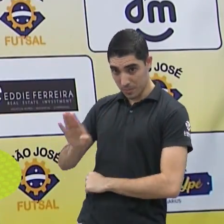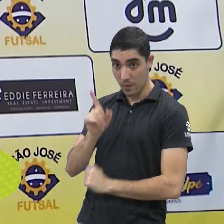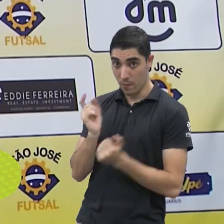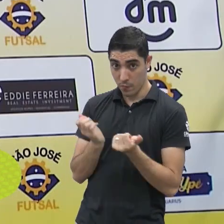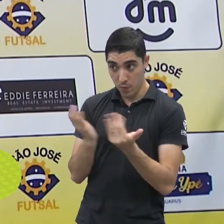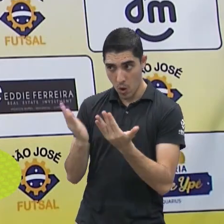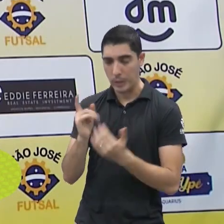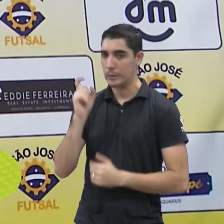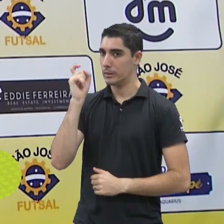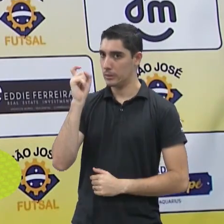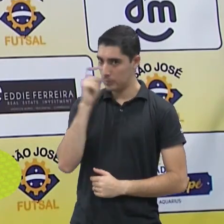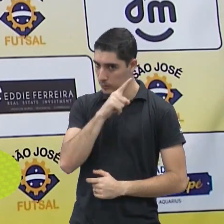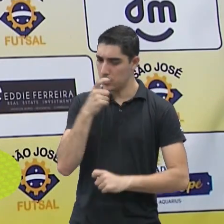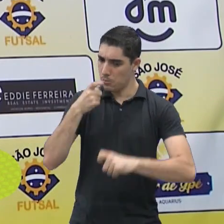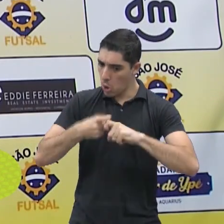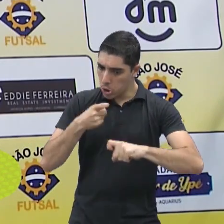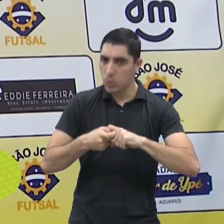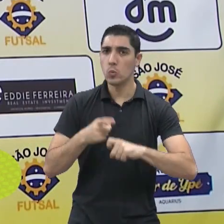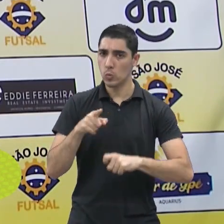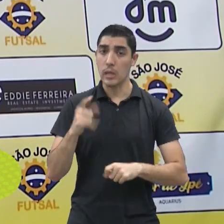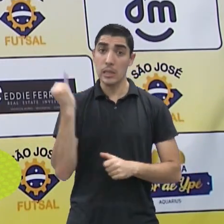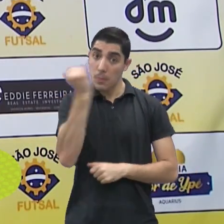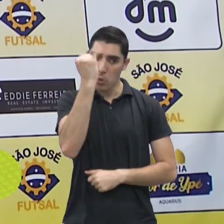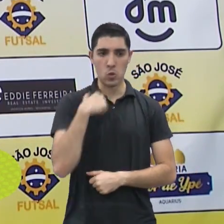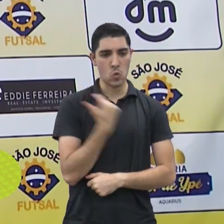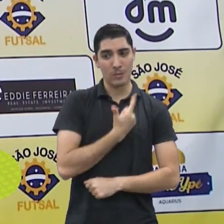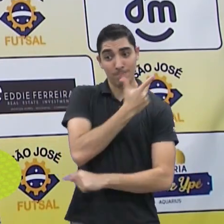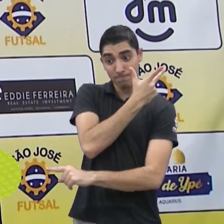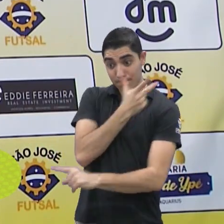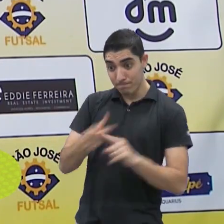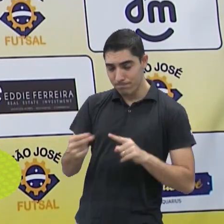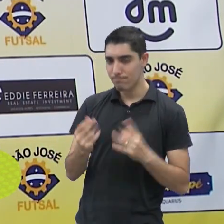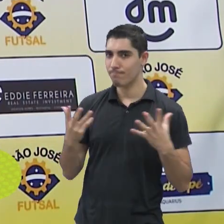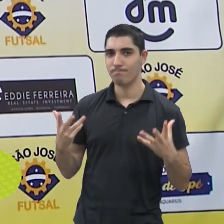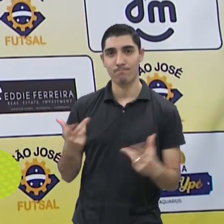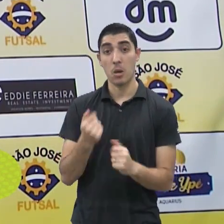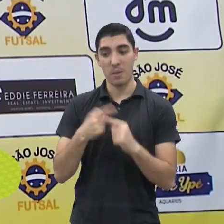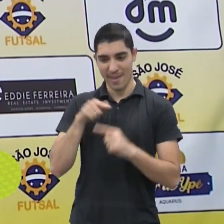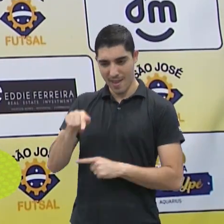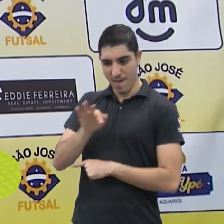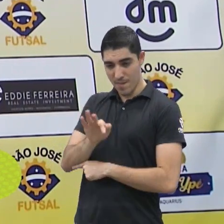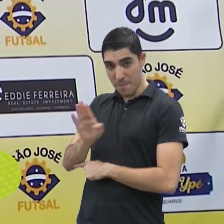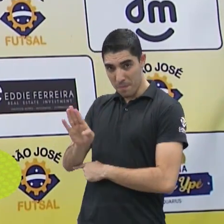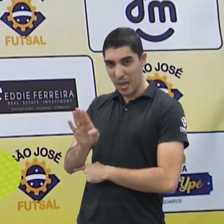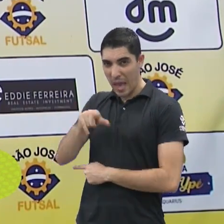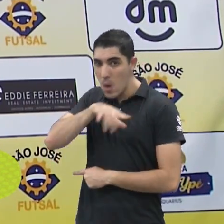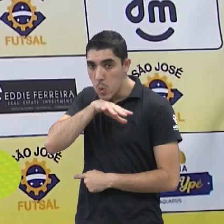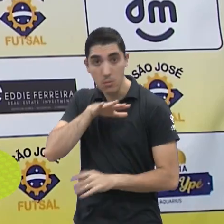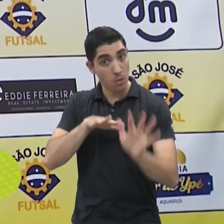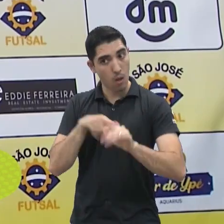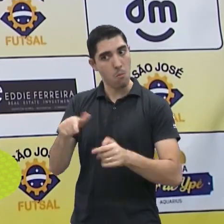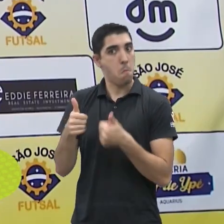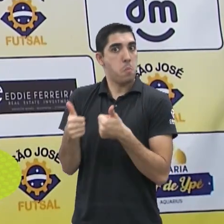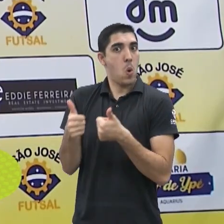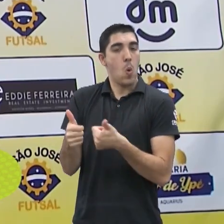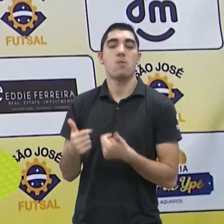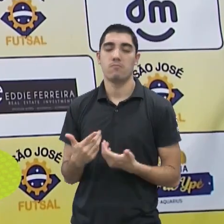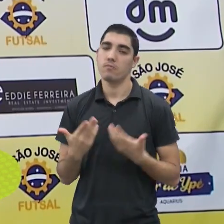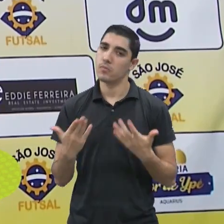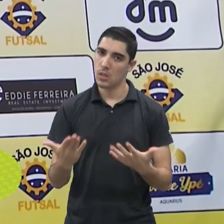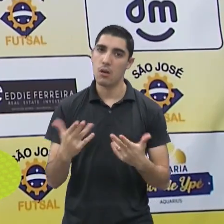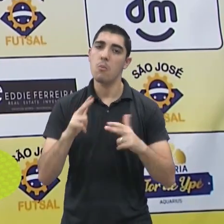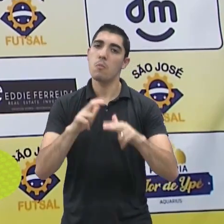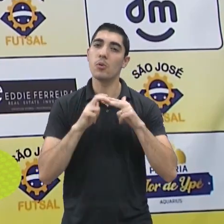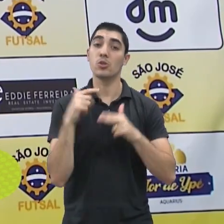mostrar nossa força também fora de casa, principalmente com a vitória. O time do Marreco não é uma equipe ruim, é uma equipe com qualidade, então ganhar lá, fazer os